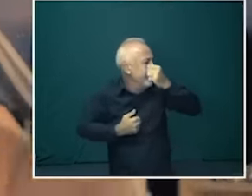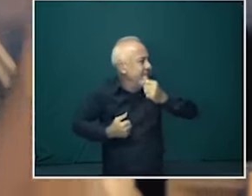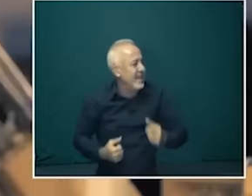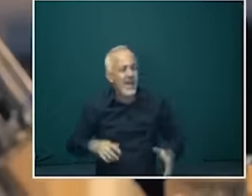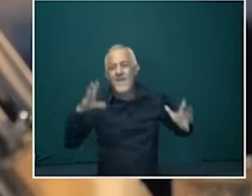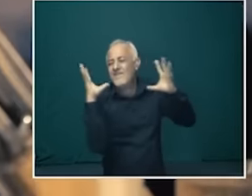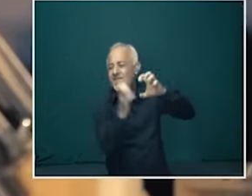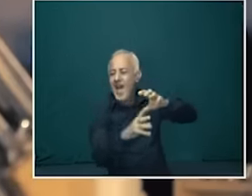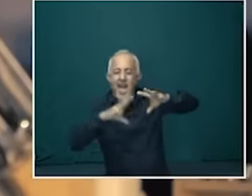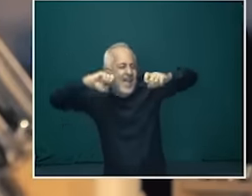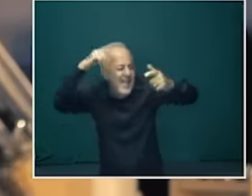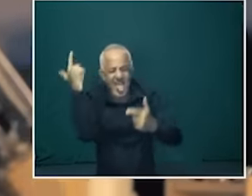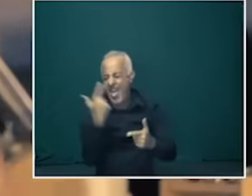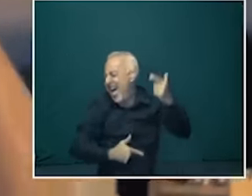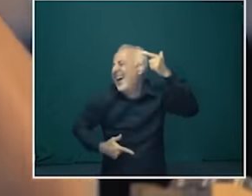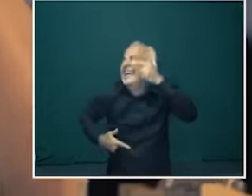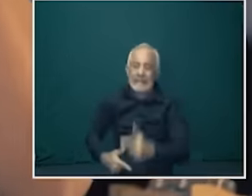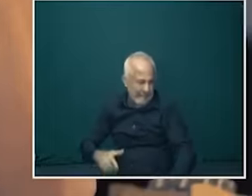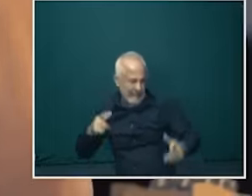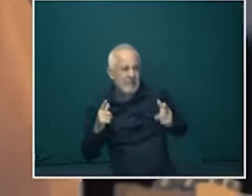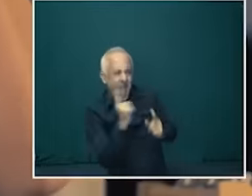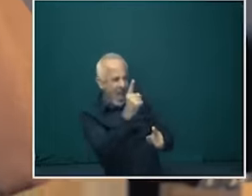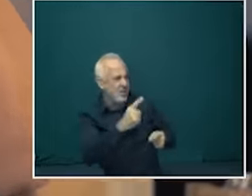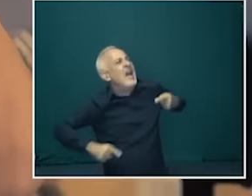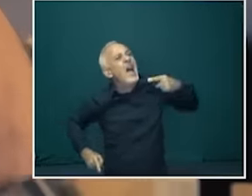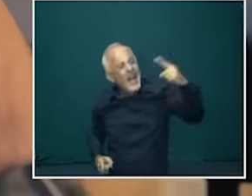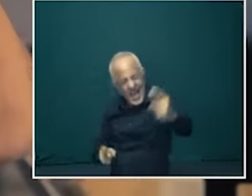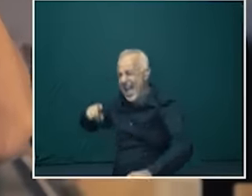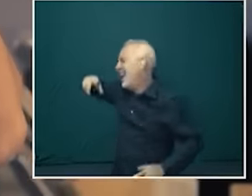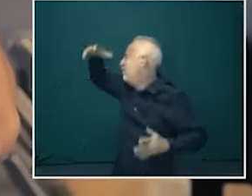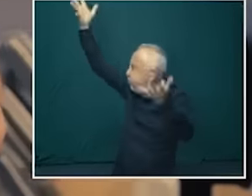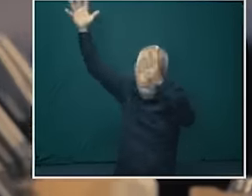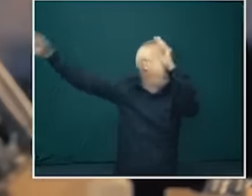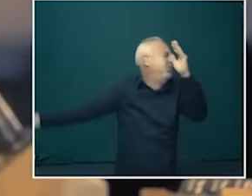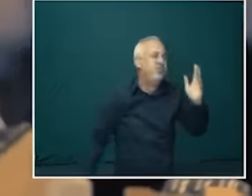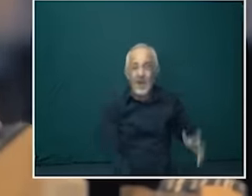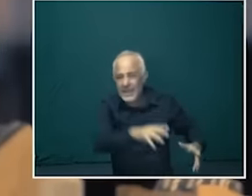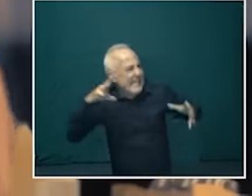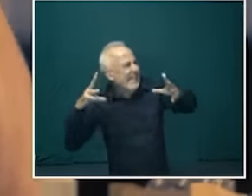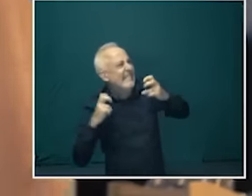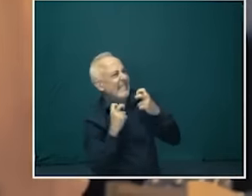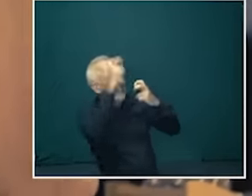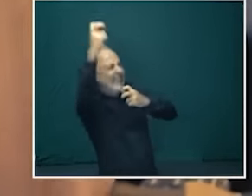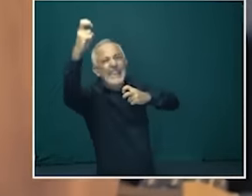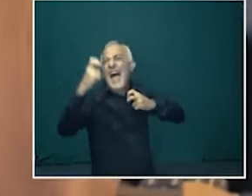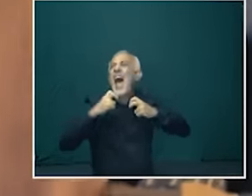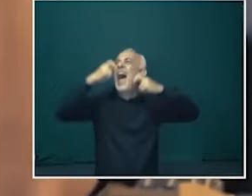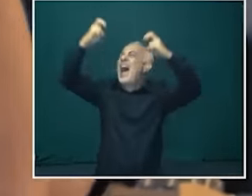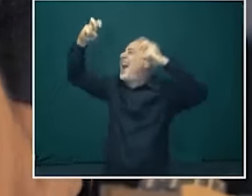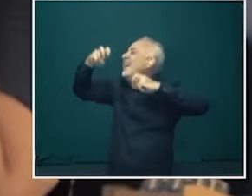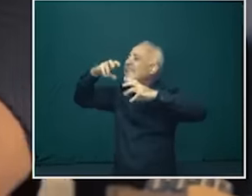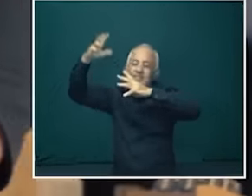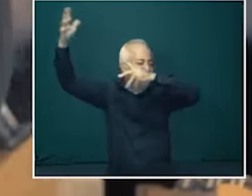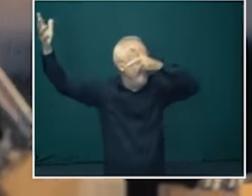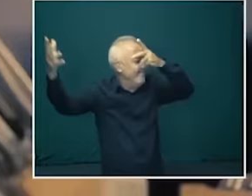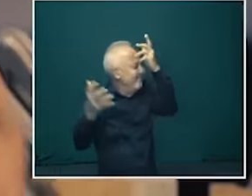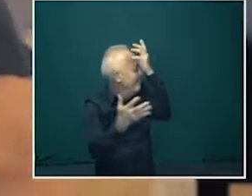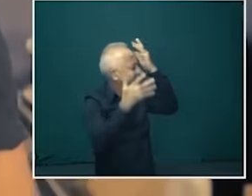A briga foi feia, teve dedo na cara, teve voz